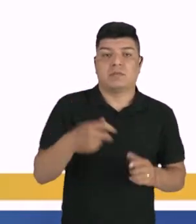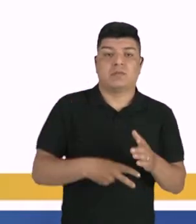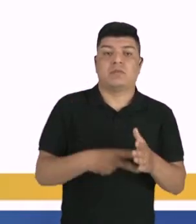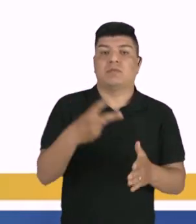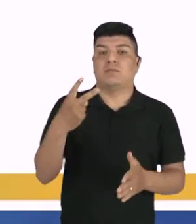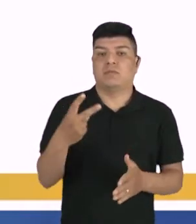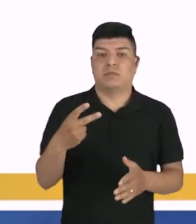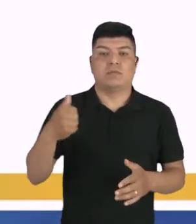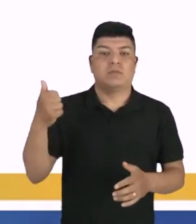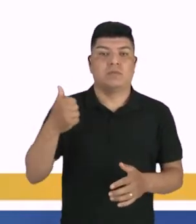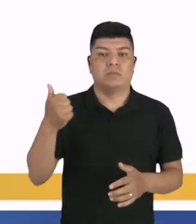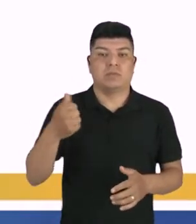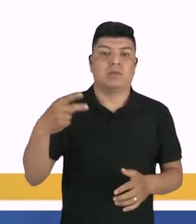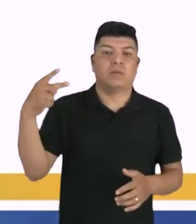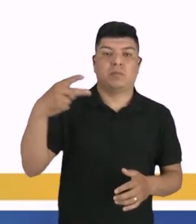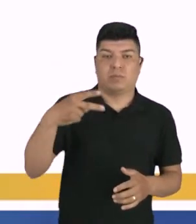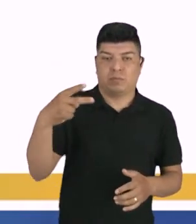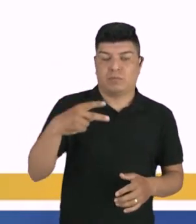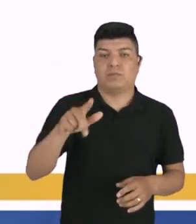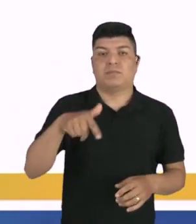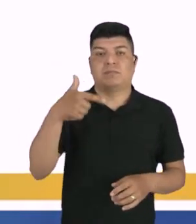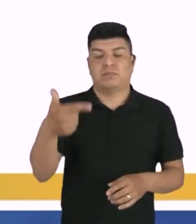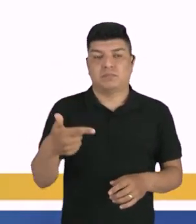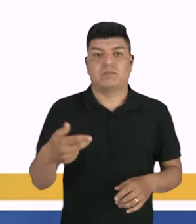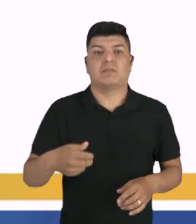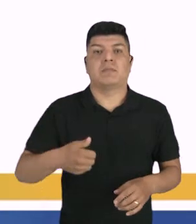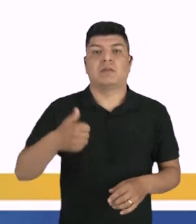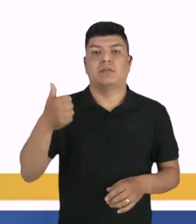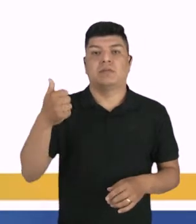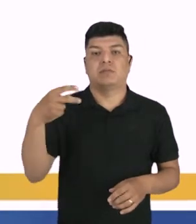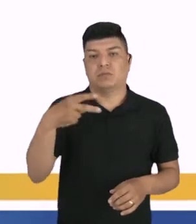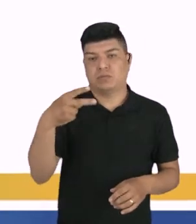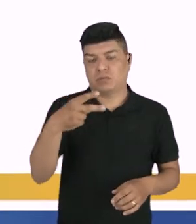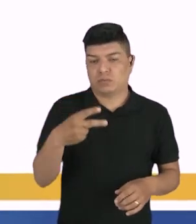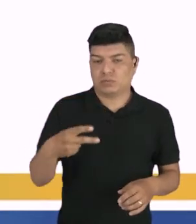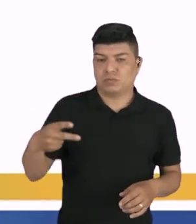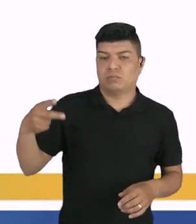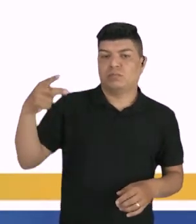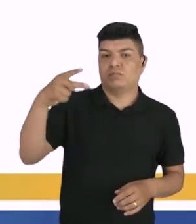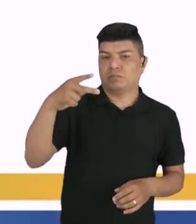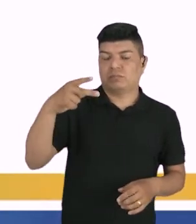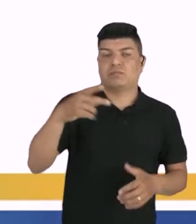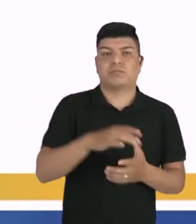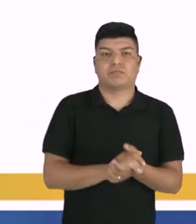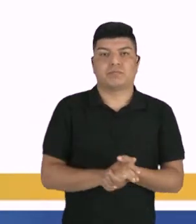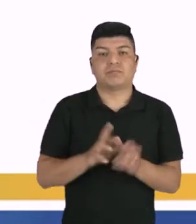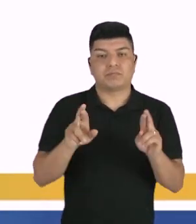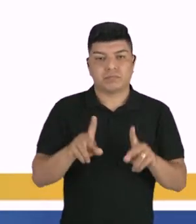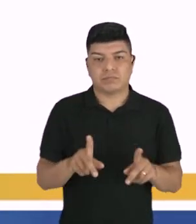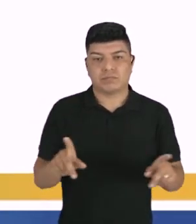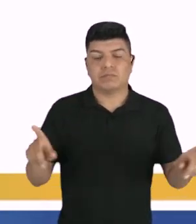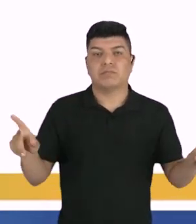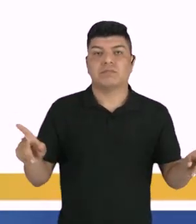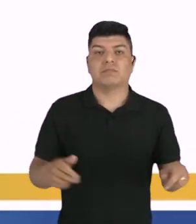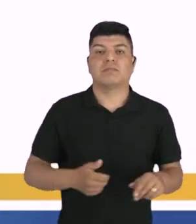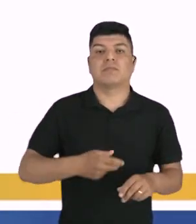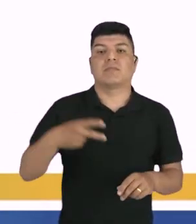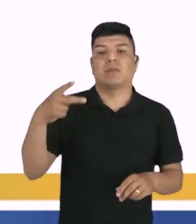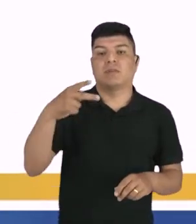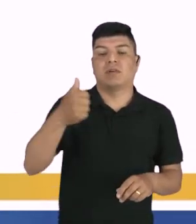2 vezes o primeiro pelo segundo, mais o segundo ao quadrado. Aqui na diferença vai ser o quadrado do